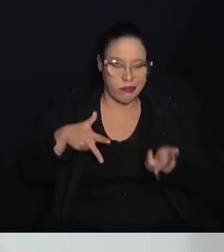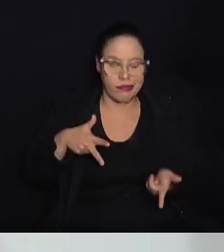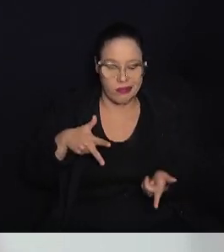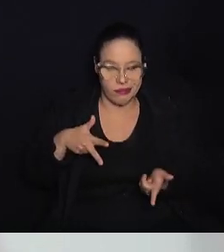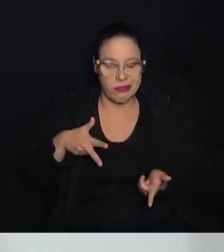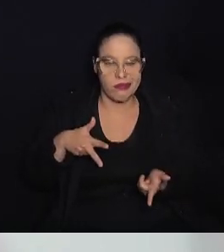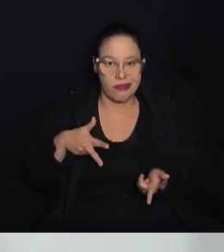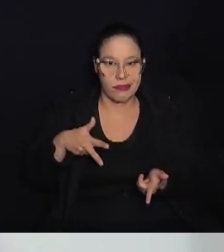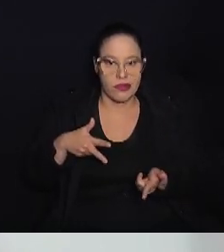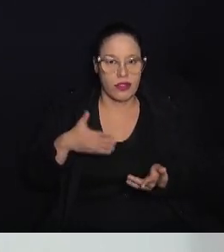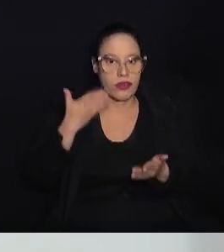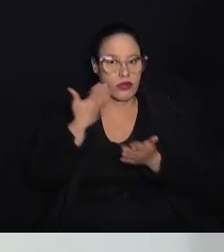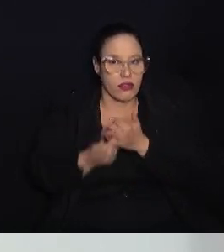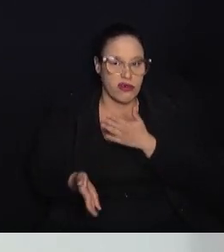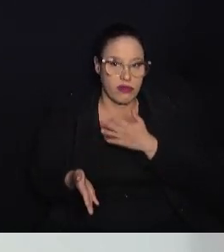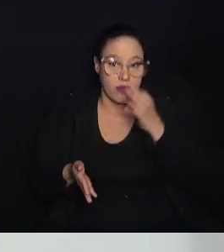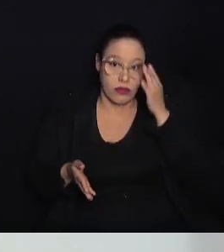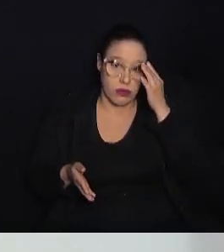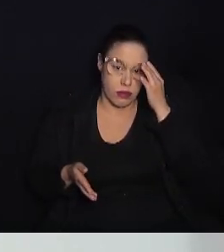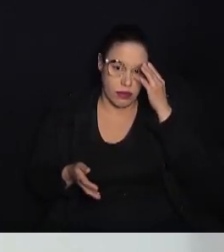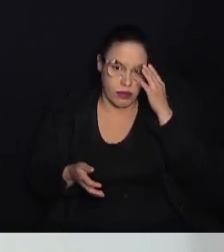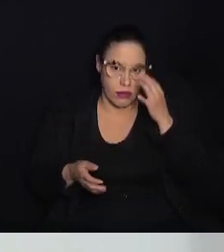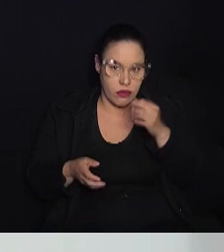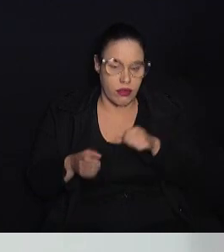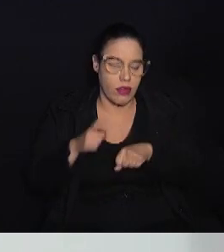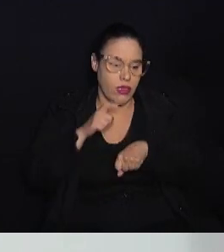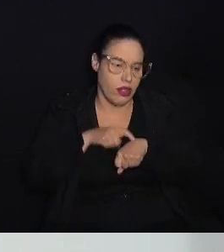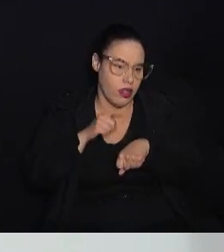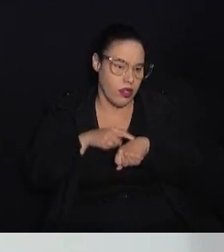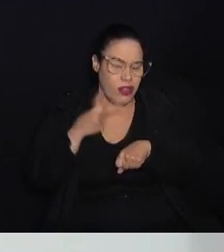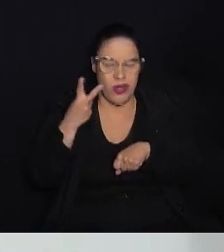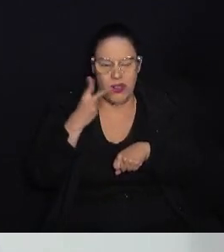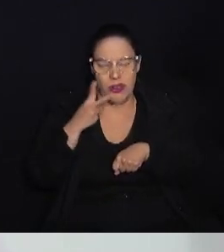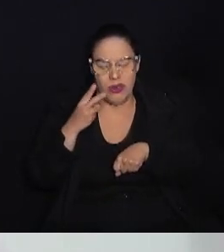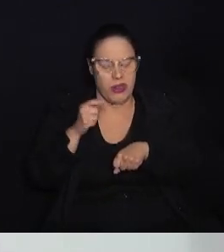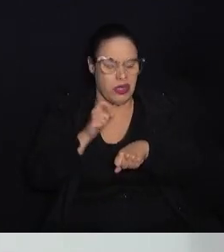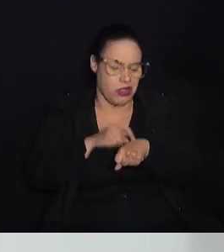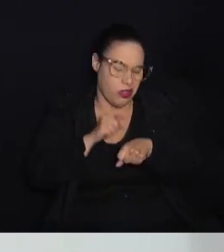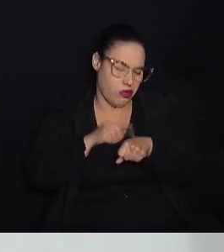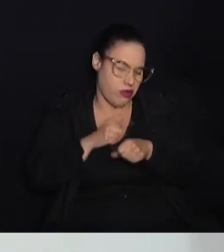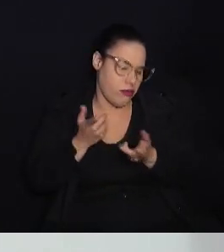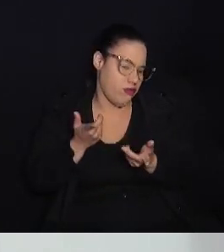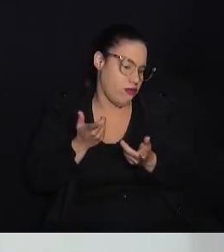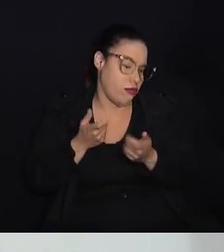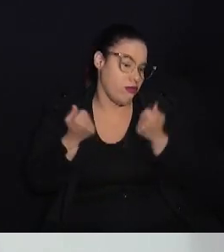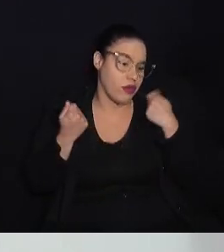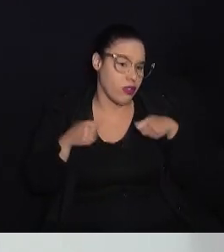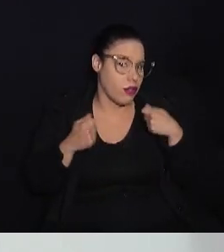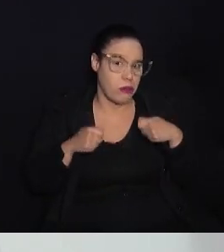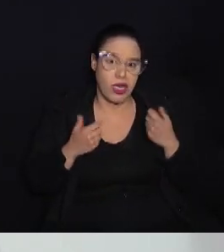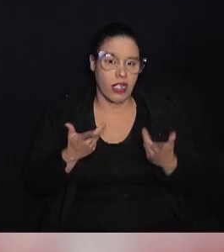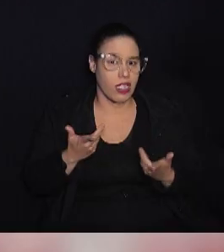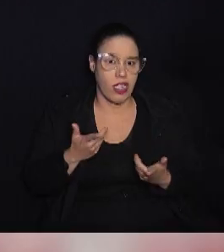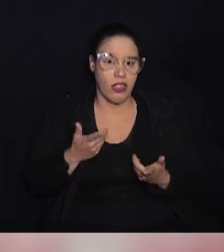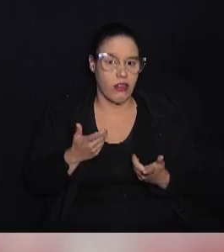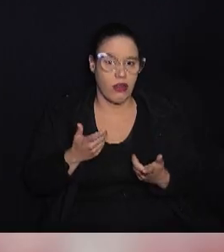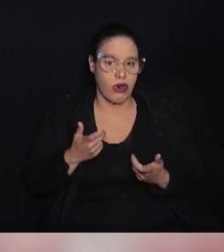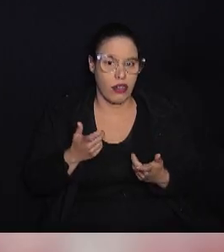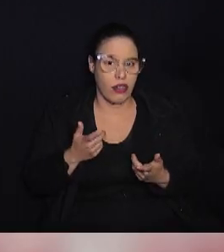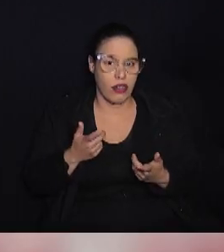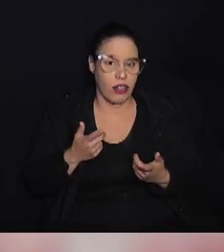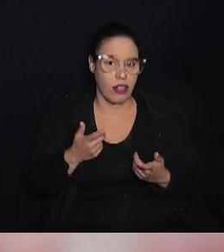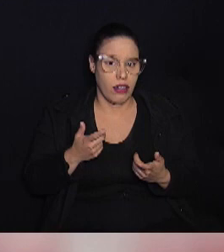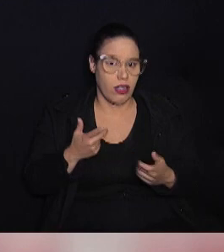pacientes, que não perca, o paciente não precise perder o tempo esperando 2 horas para fazer um exame sem a necessidade, que ele possa chegar